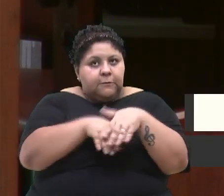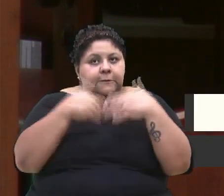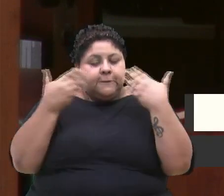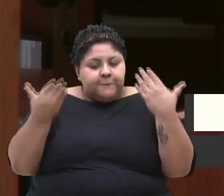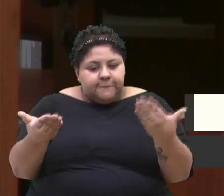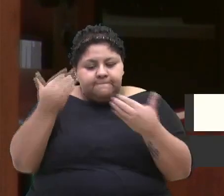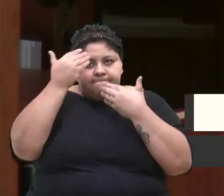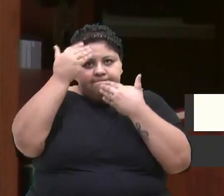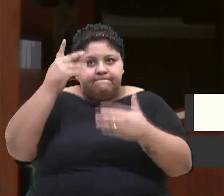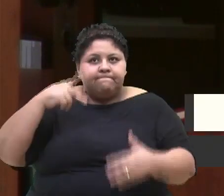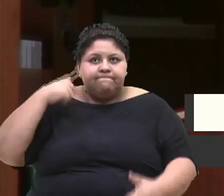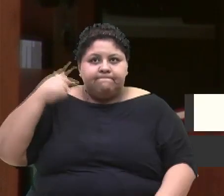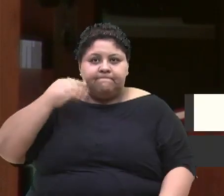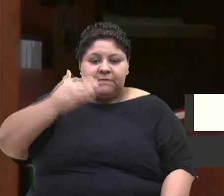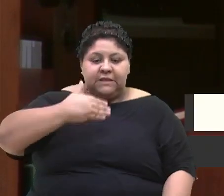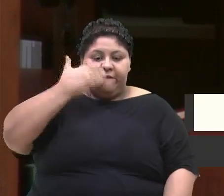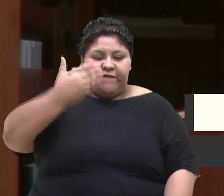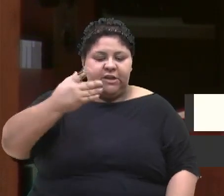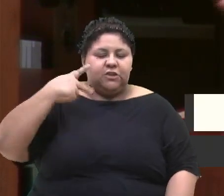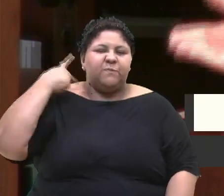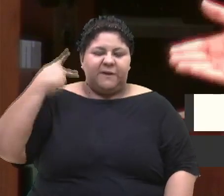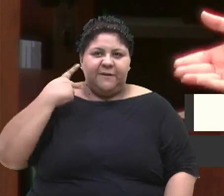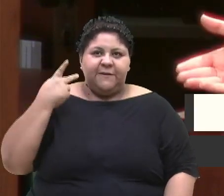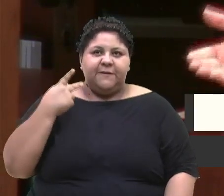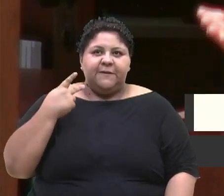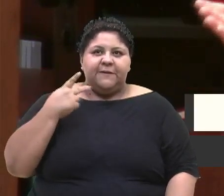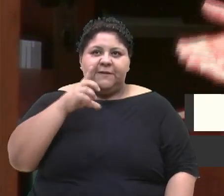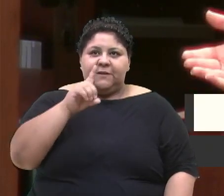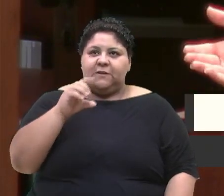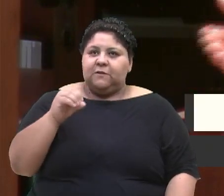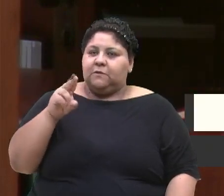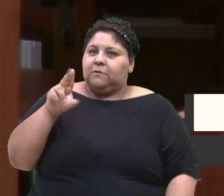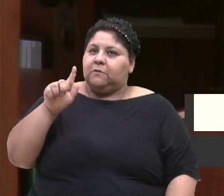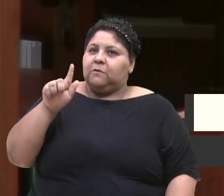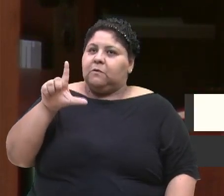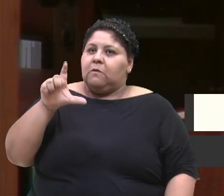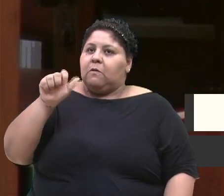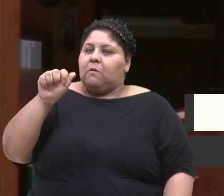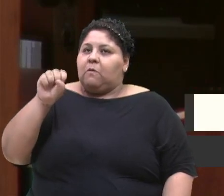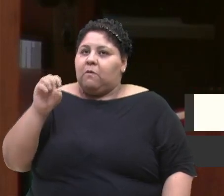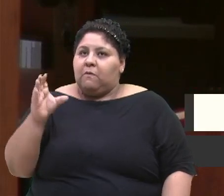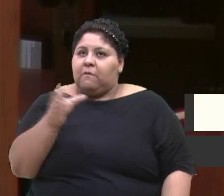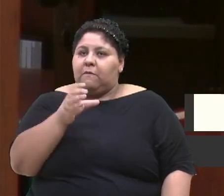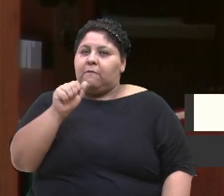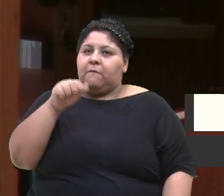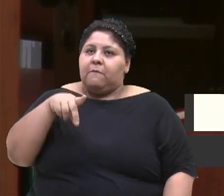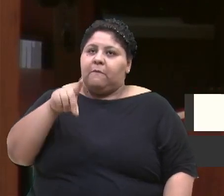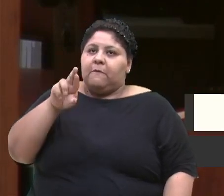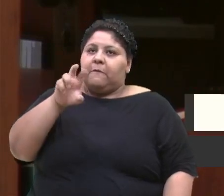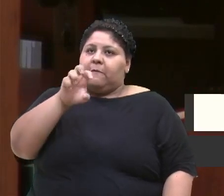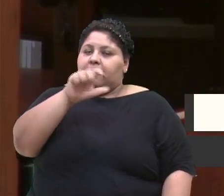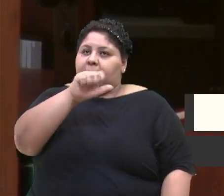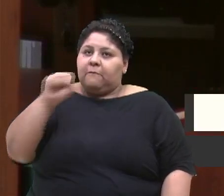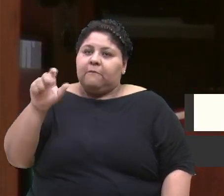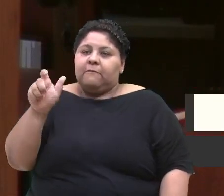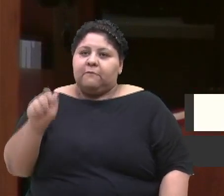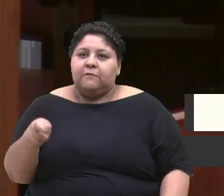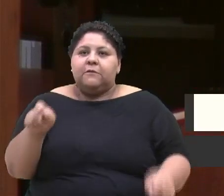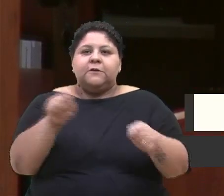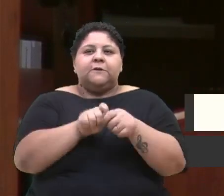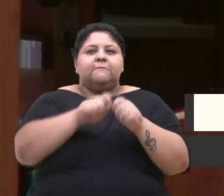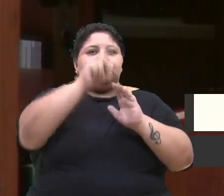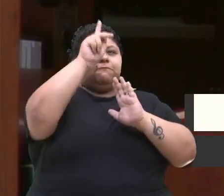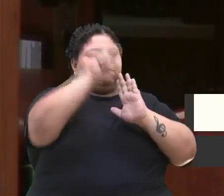aos vereadores da Frente Parlamentar, ao Douglas, à Andressa, nossos assessores, que fizeram esse